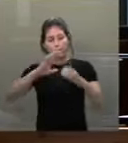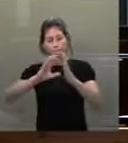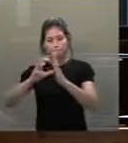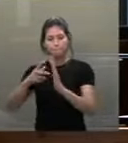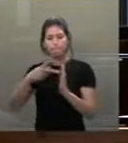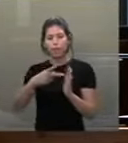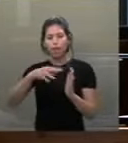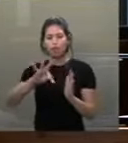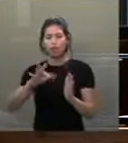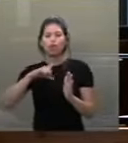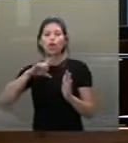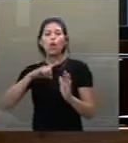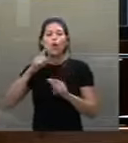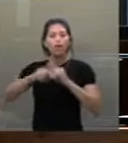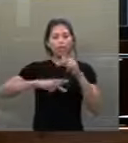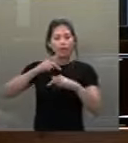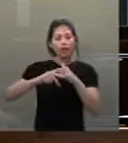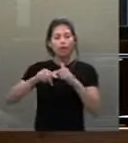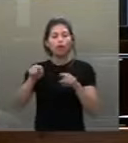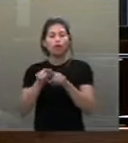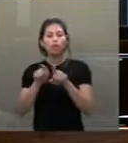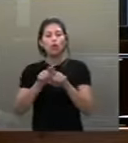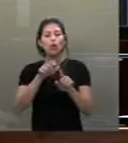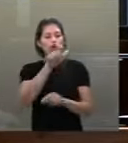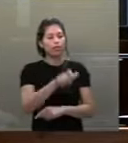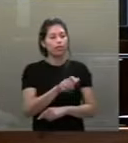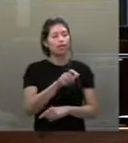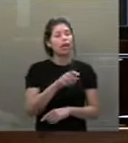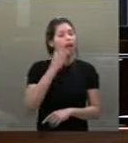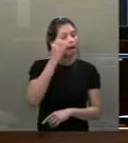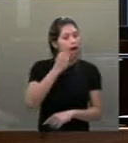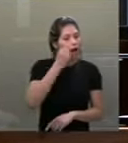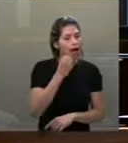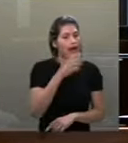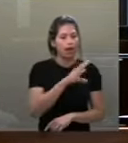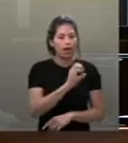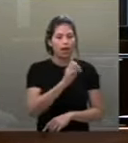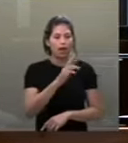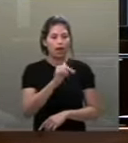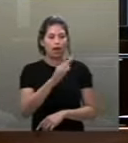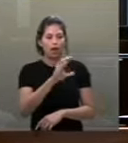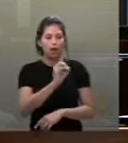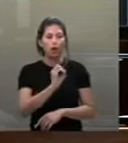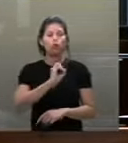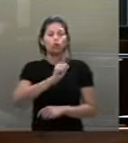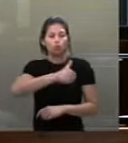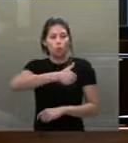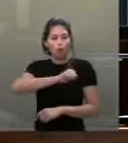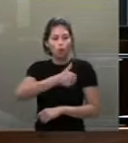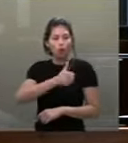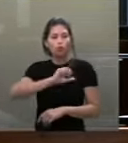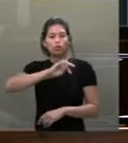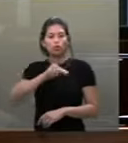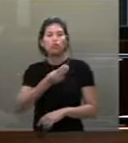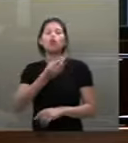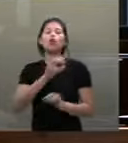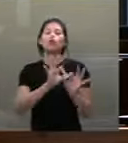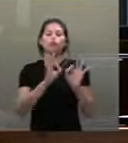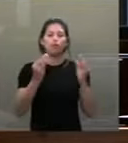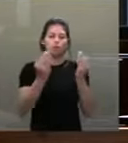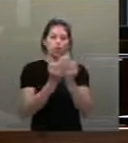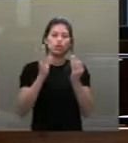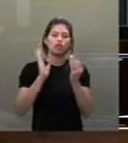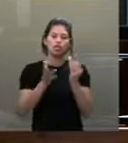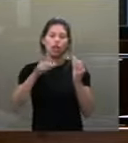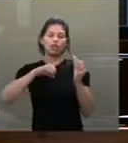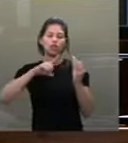Federal, autor deputado Carlos Zaratini e outros, para 11 milhões de famílias, e já constava da